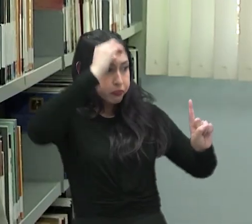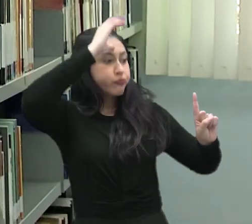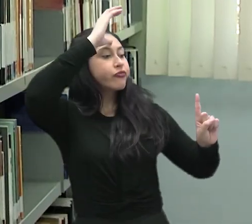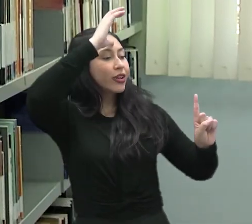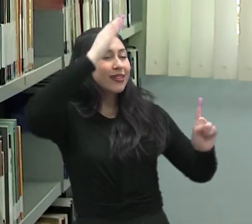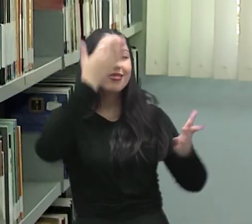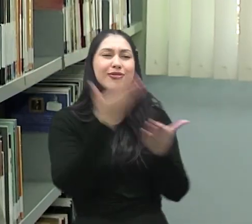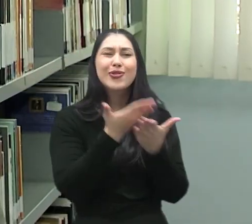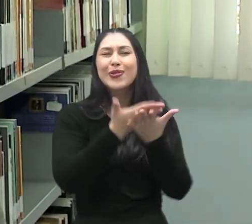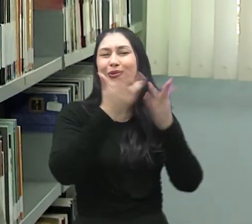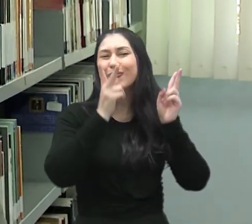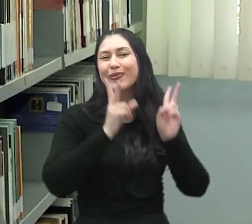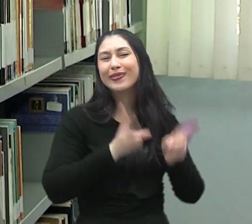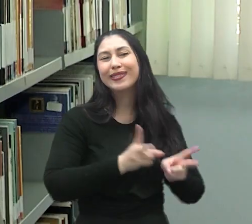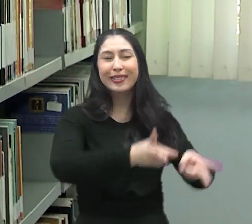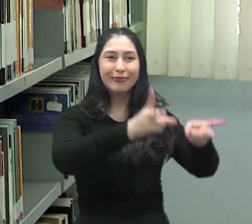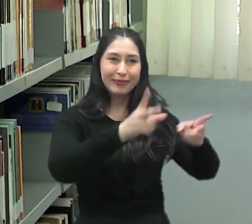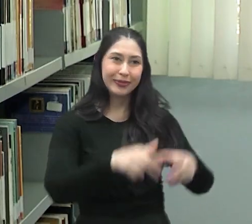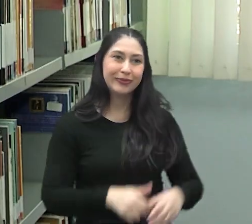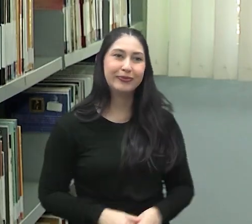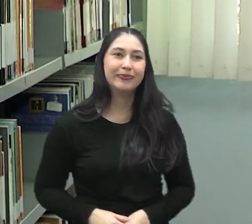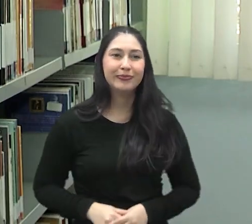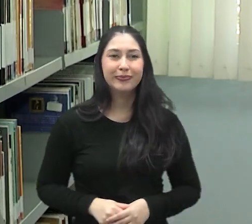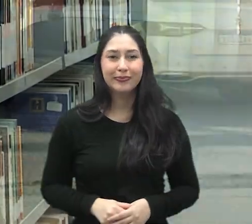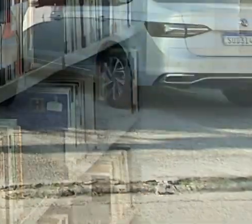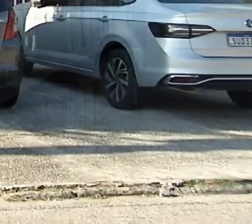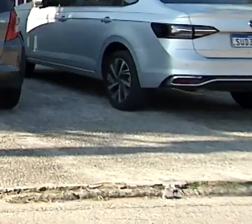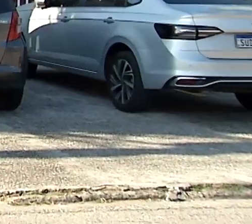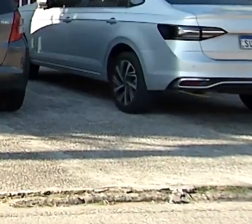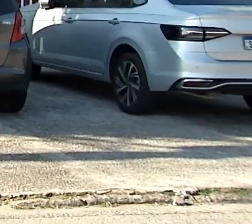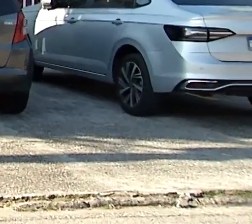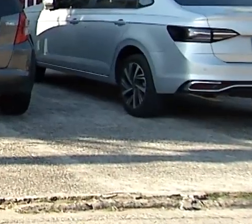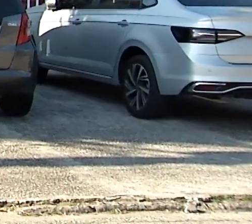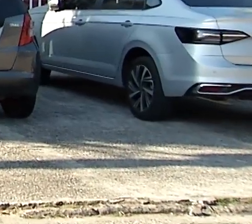Integridade, sabedoria e estudo, sempre.